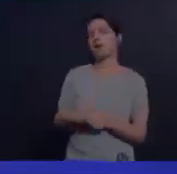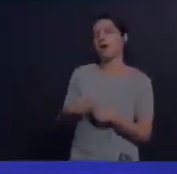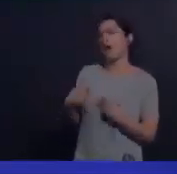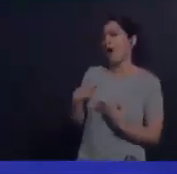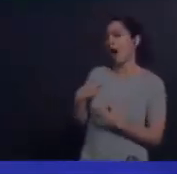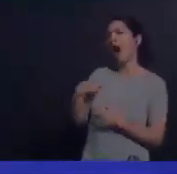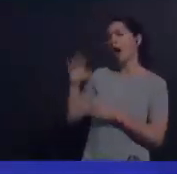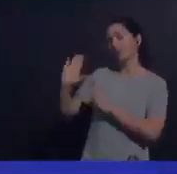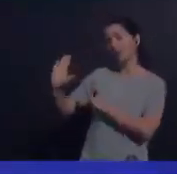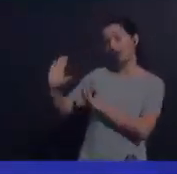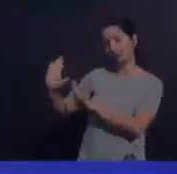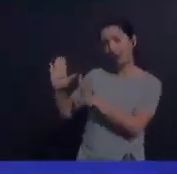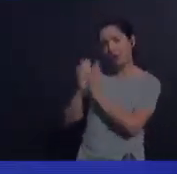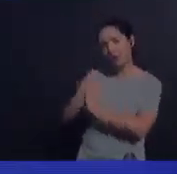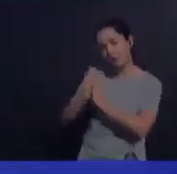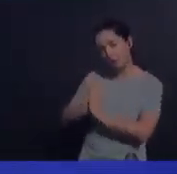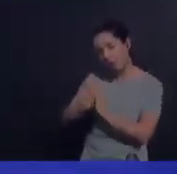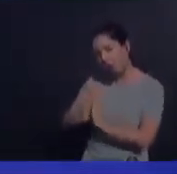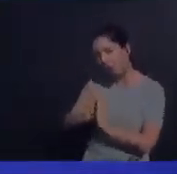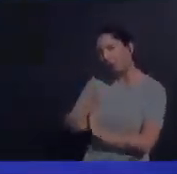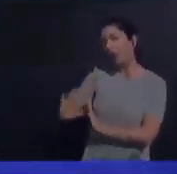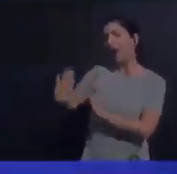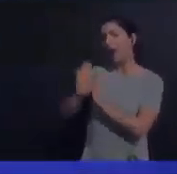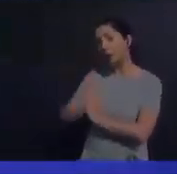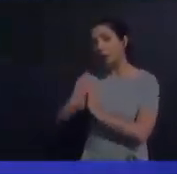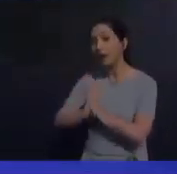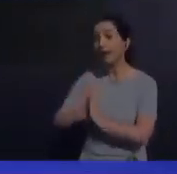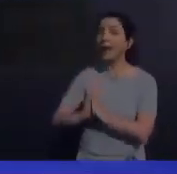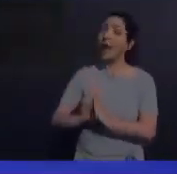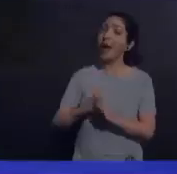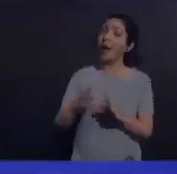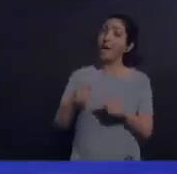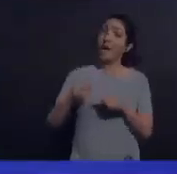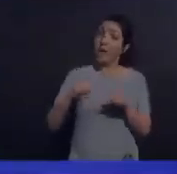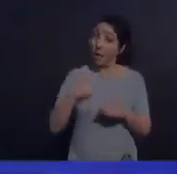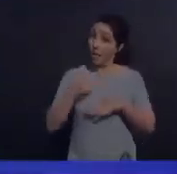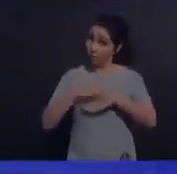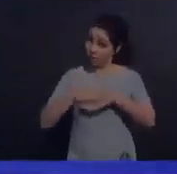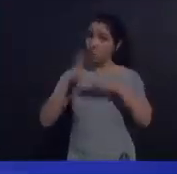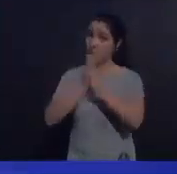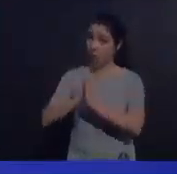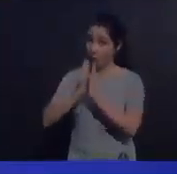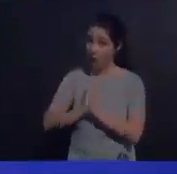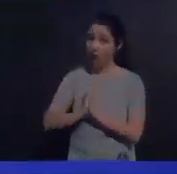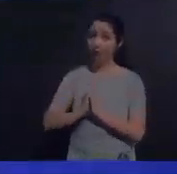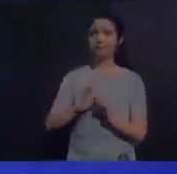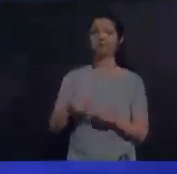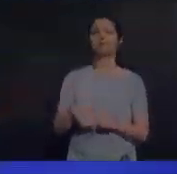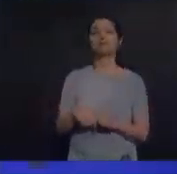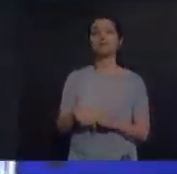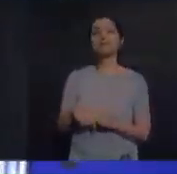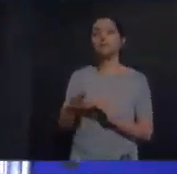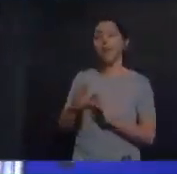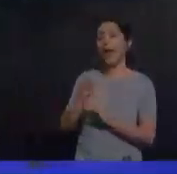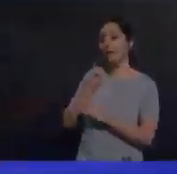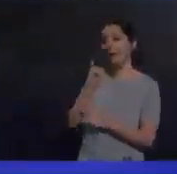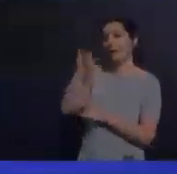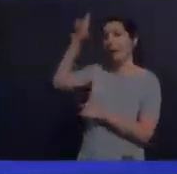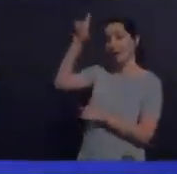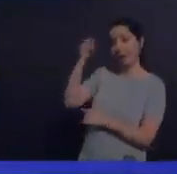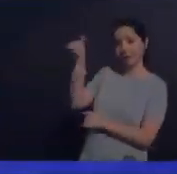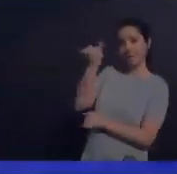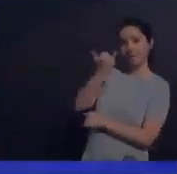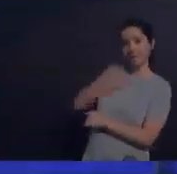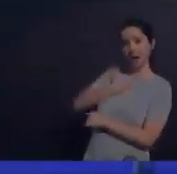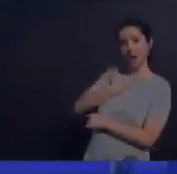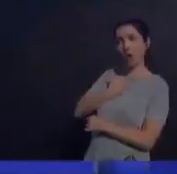senhor a ira mesmo horário mas sabe que eu fazia orava e eu falo pra e lucinho deus me falou que é pra